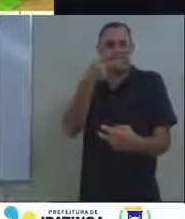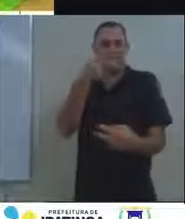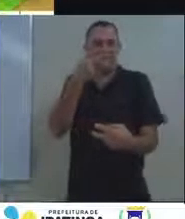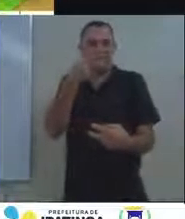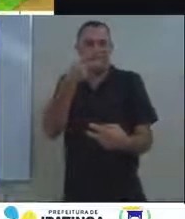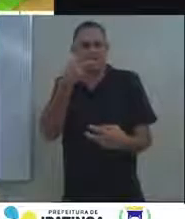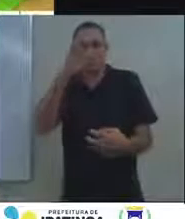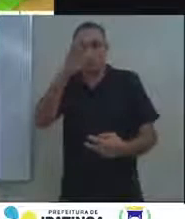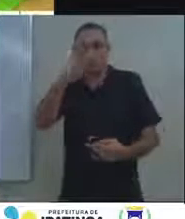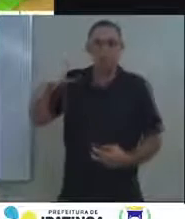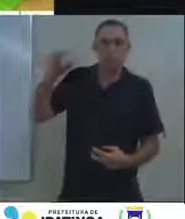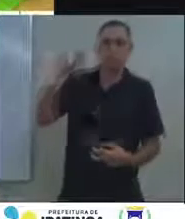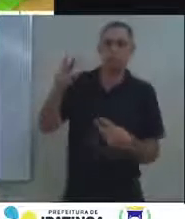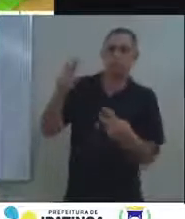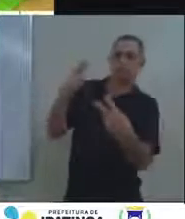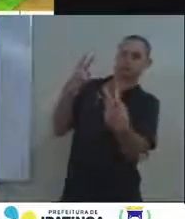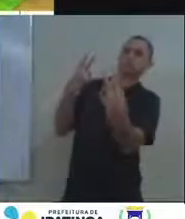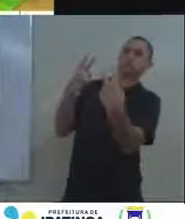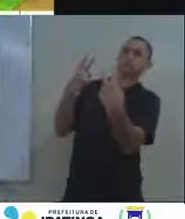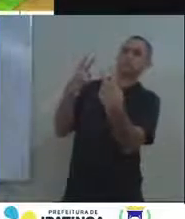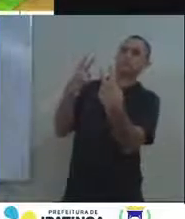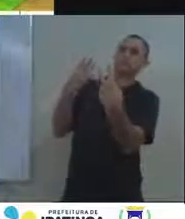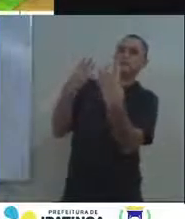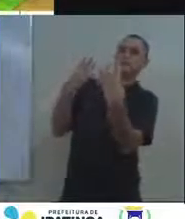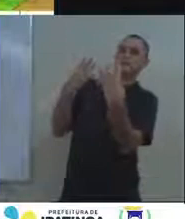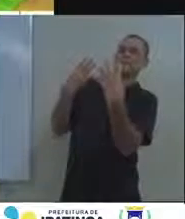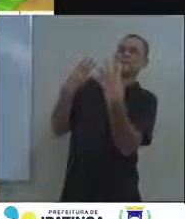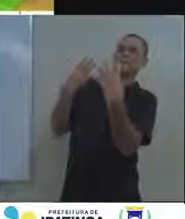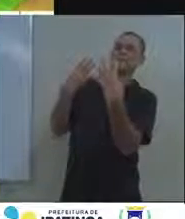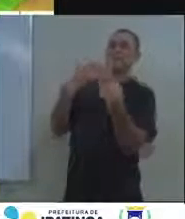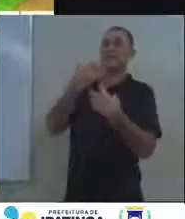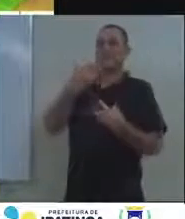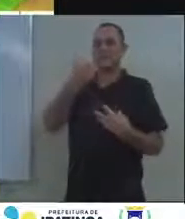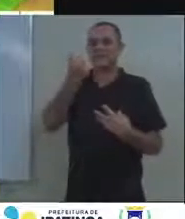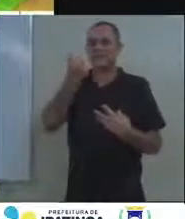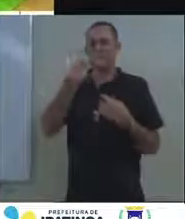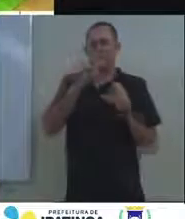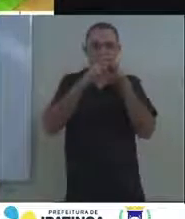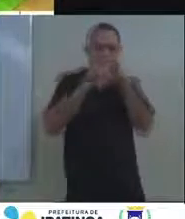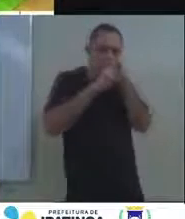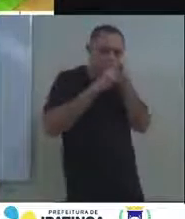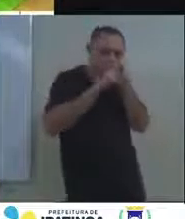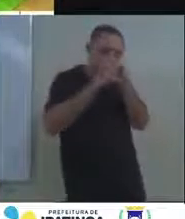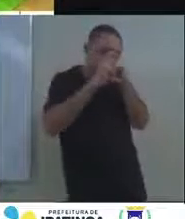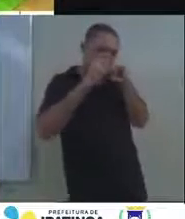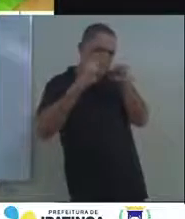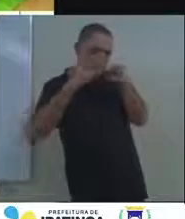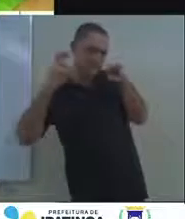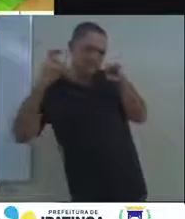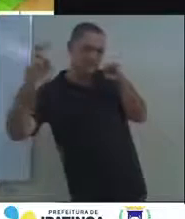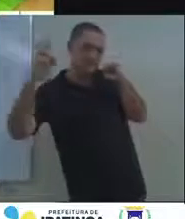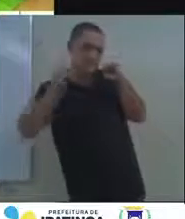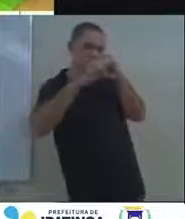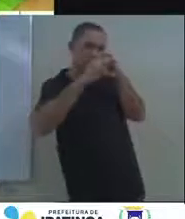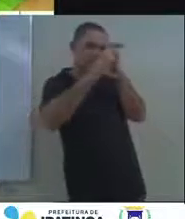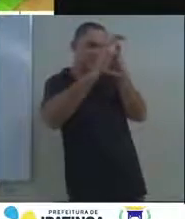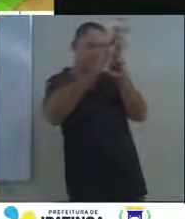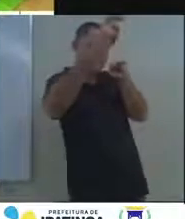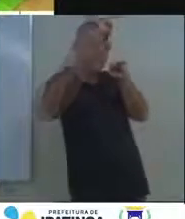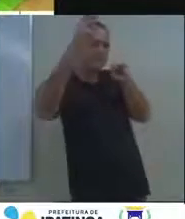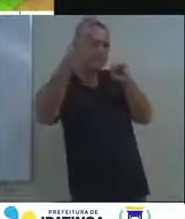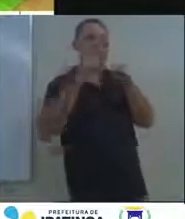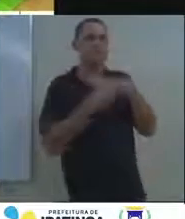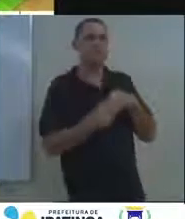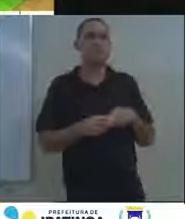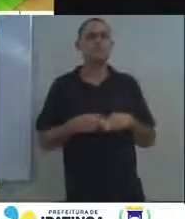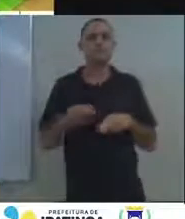preciso elevar tanto para o aluno que está lá no final me ouvir, e eu consigo me movimentar fazendo o que é o quê? Então, quem